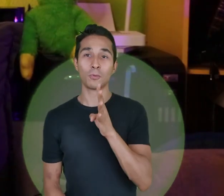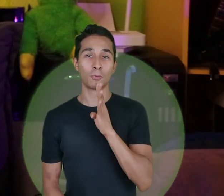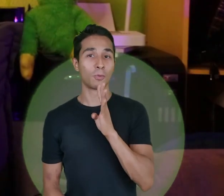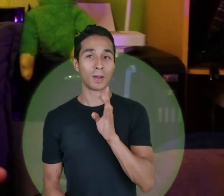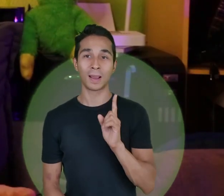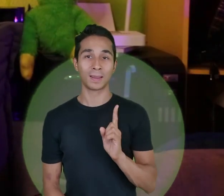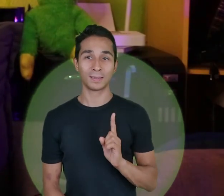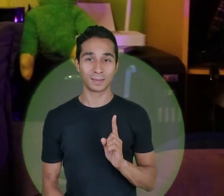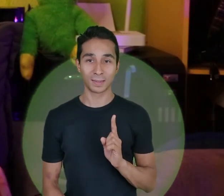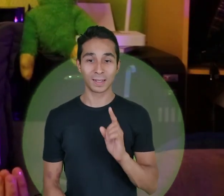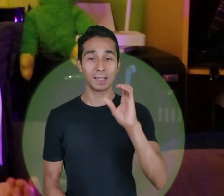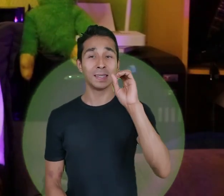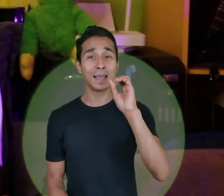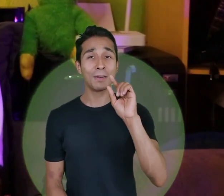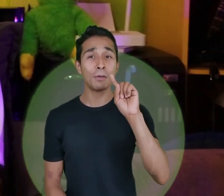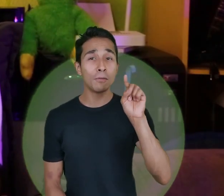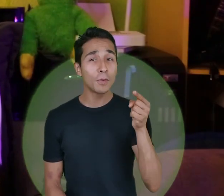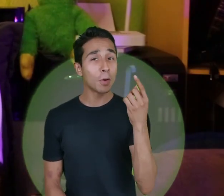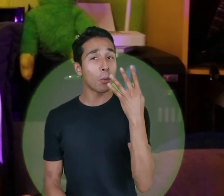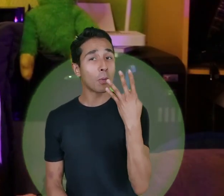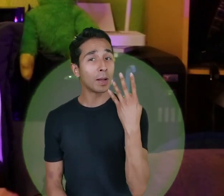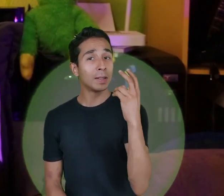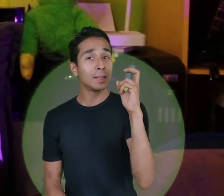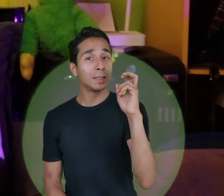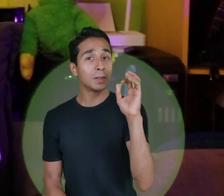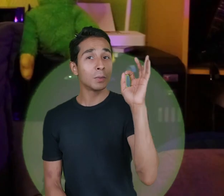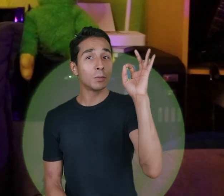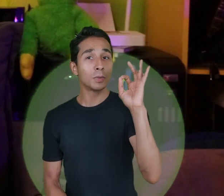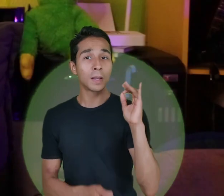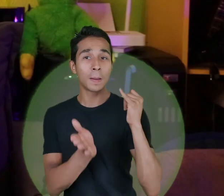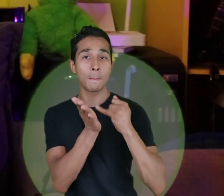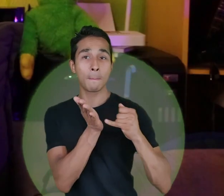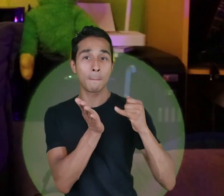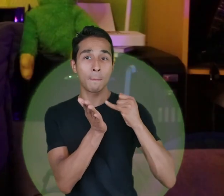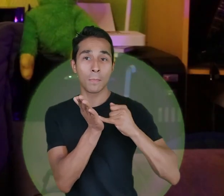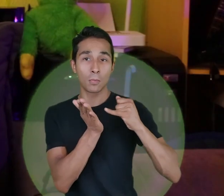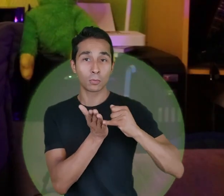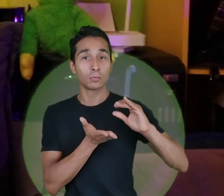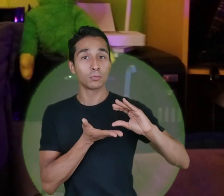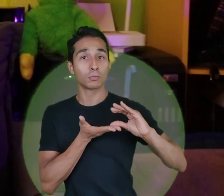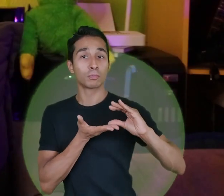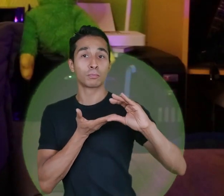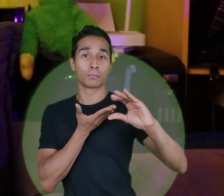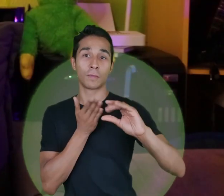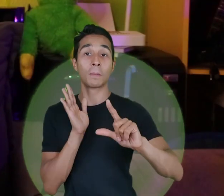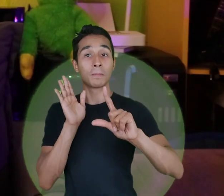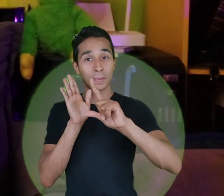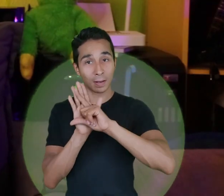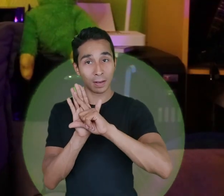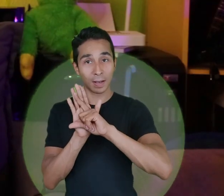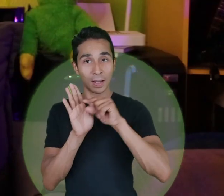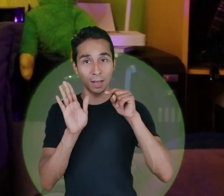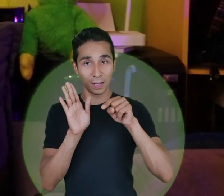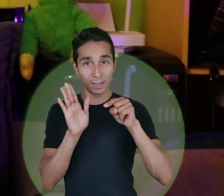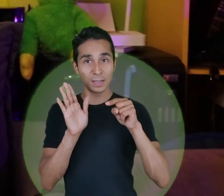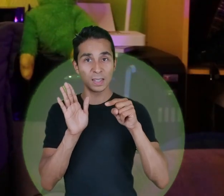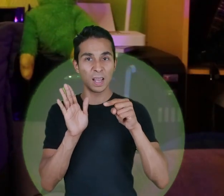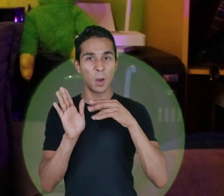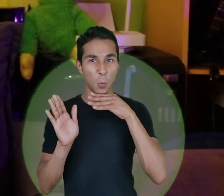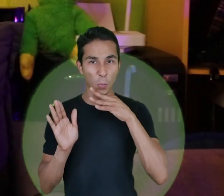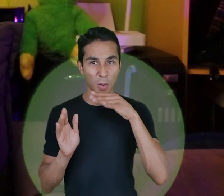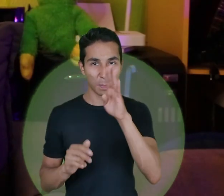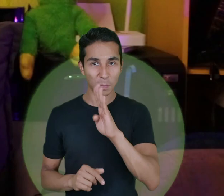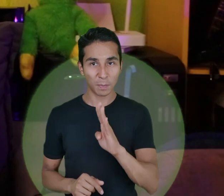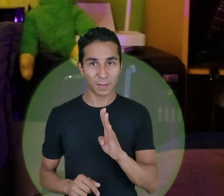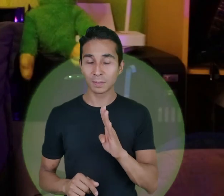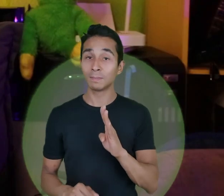funciona, e achando que 0,45%, né, dos impostos aí que são destinados para essa área vão desestruturar o país.